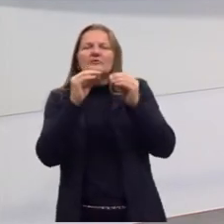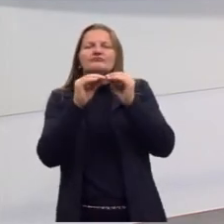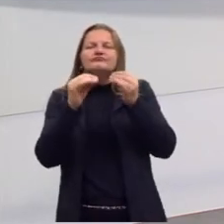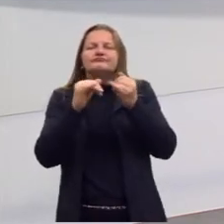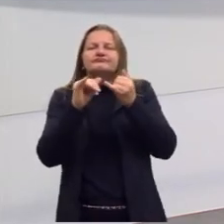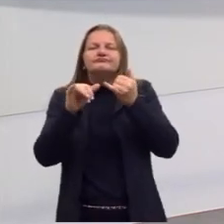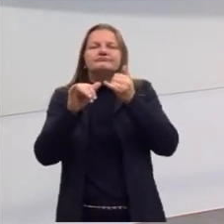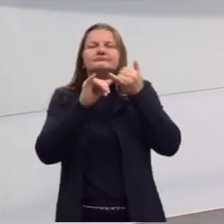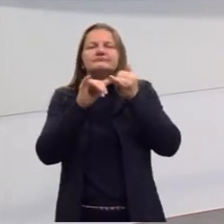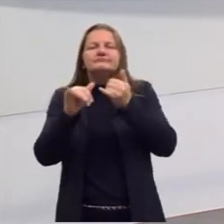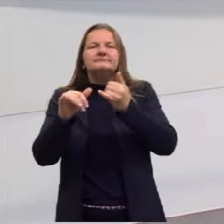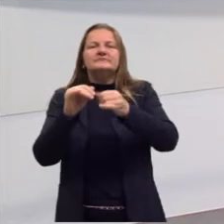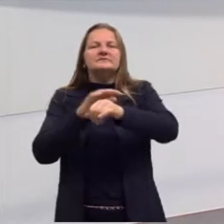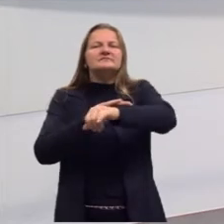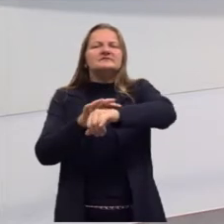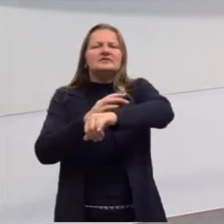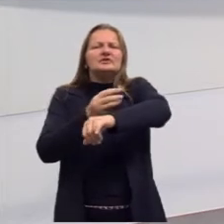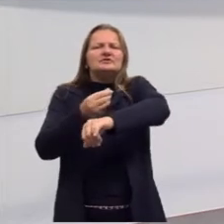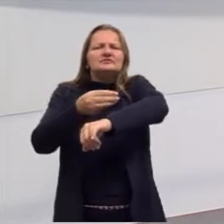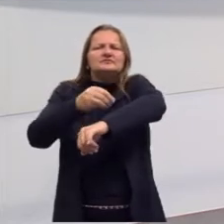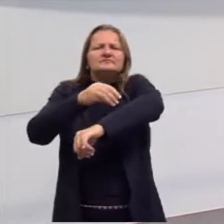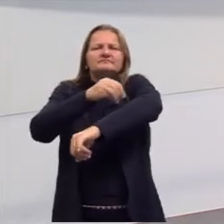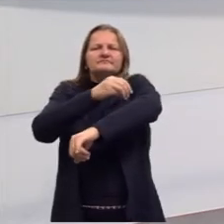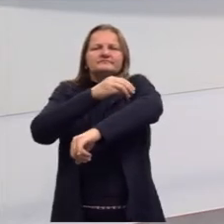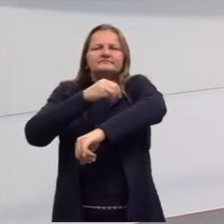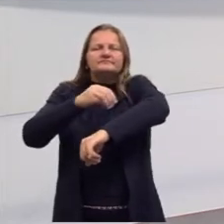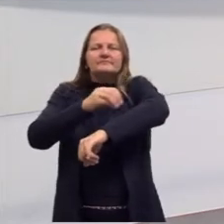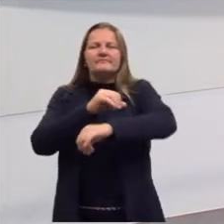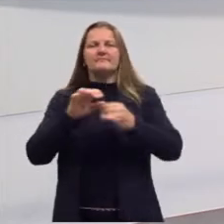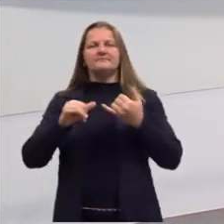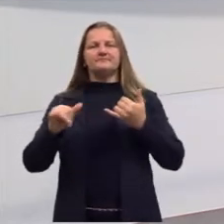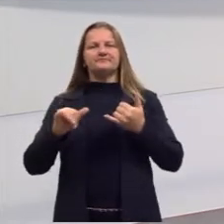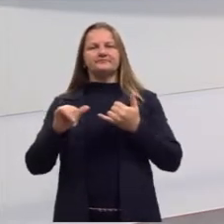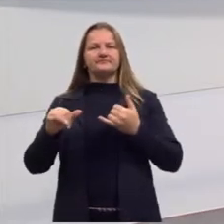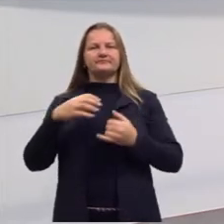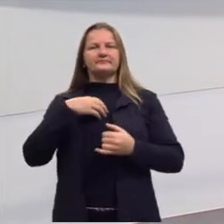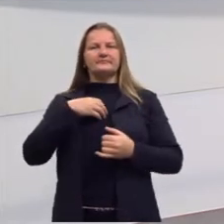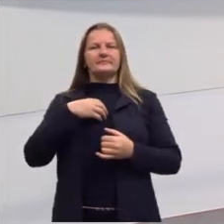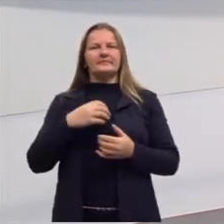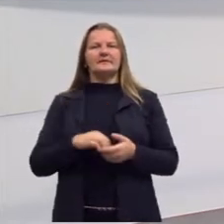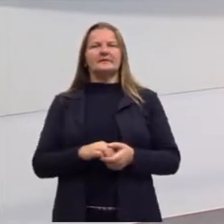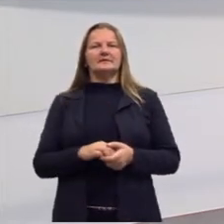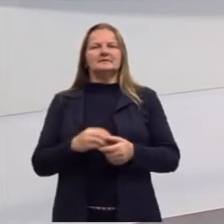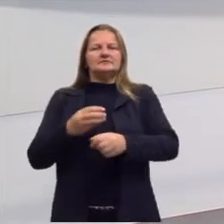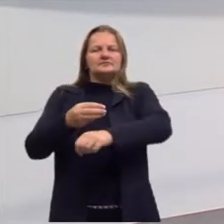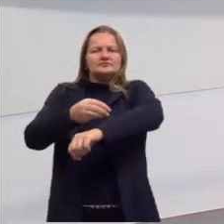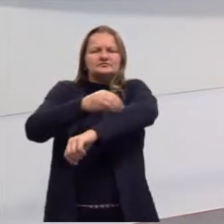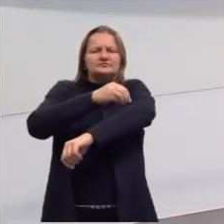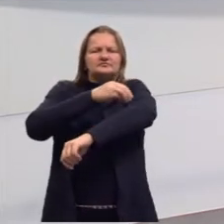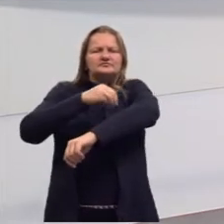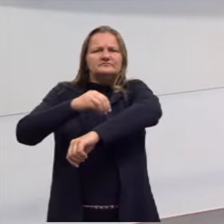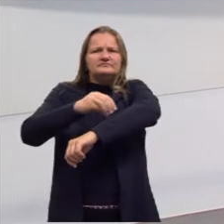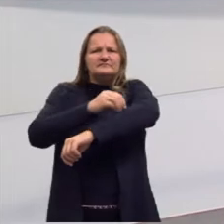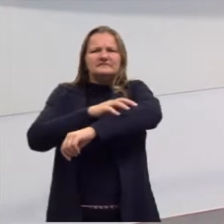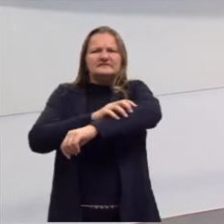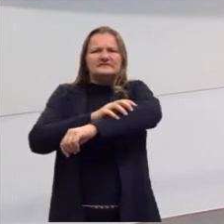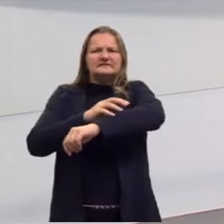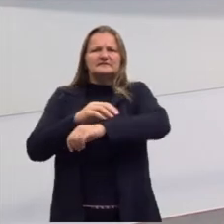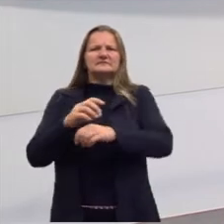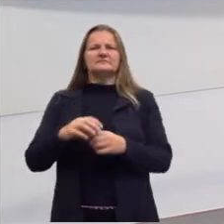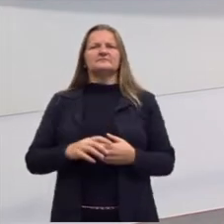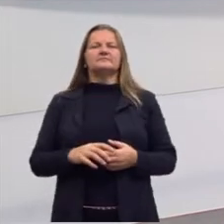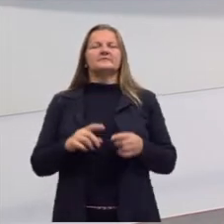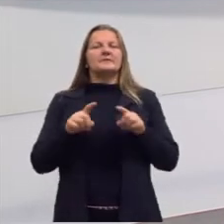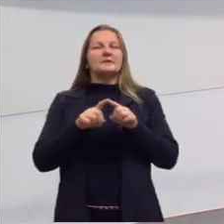trazer feito nenhum uma certa quantidade então a gente já vai ser sentir um certo formigamento tá e assim por diante